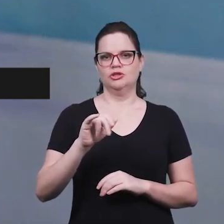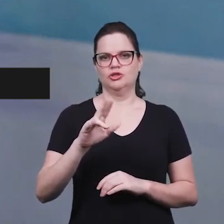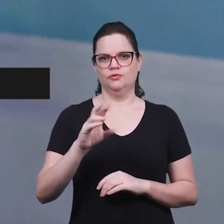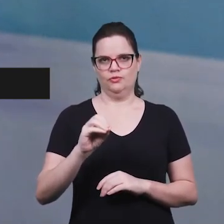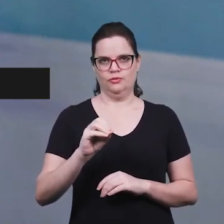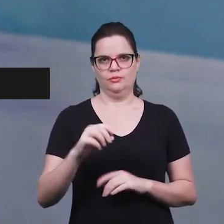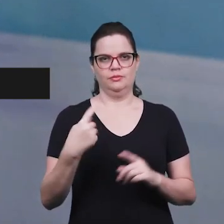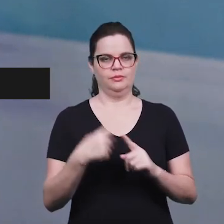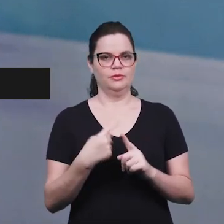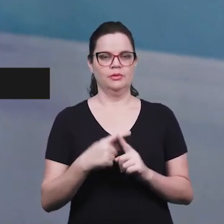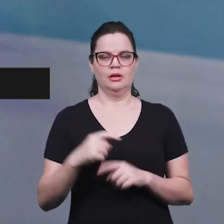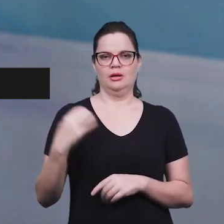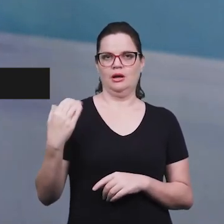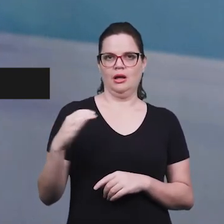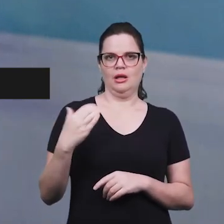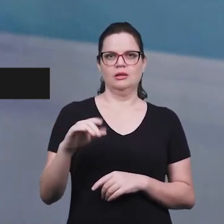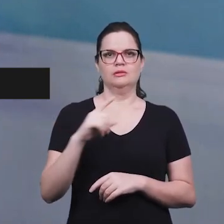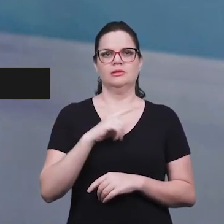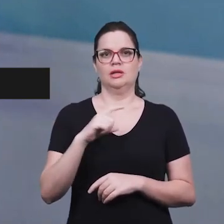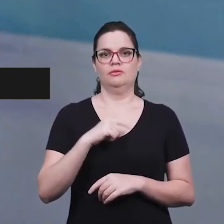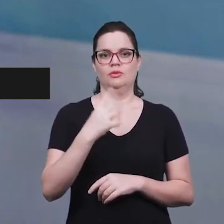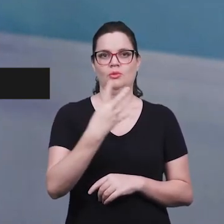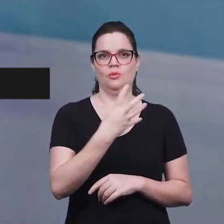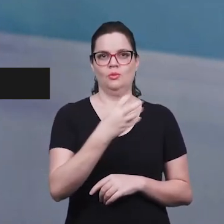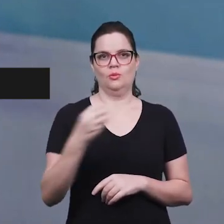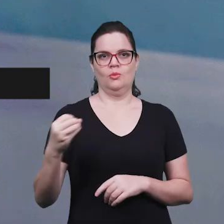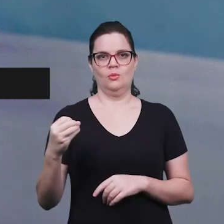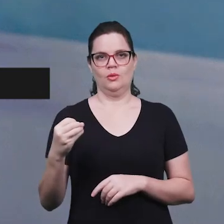juros de rotativo de cartão de crédito chegou a